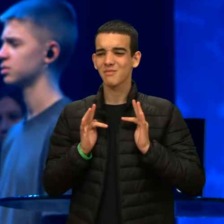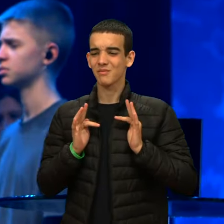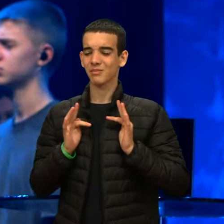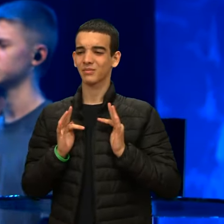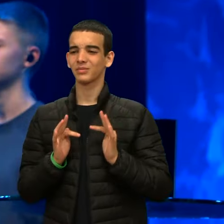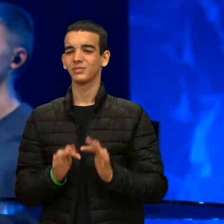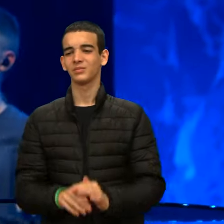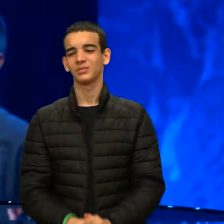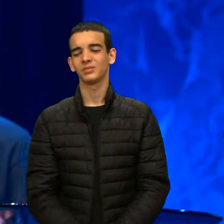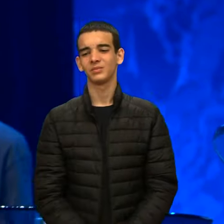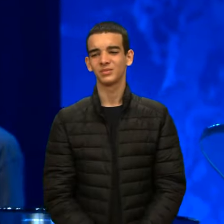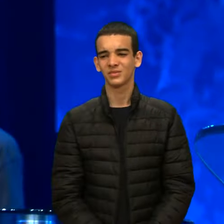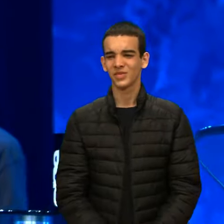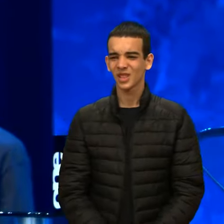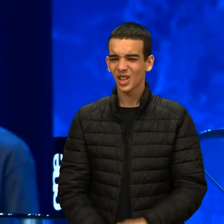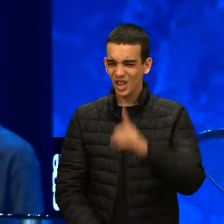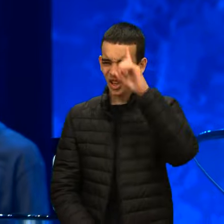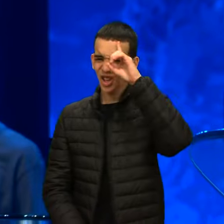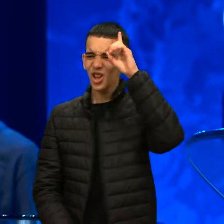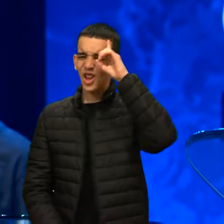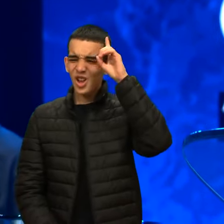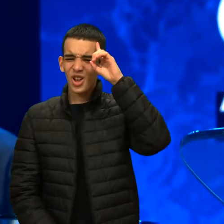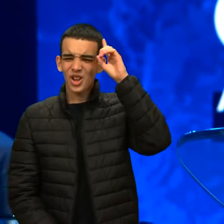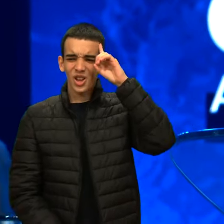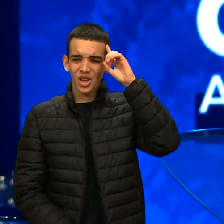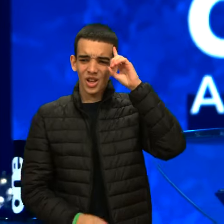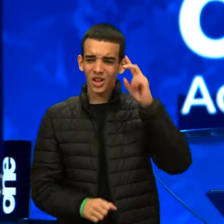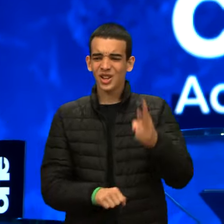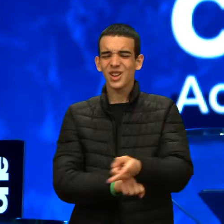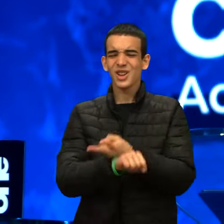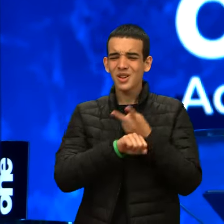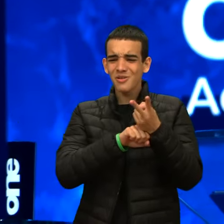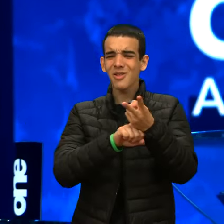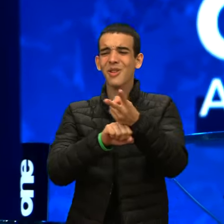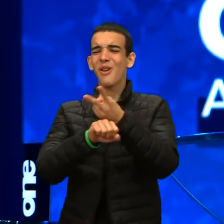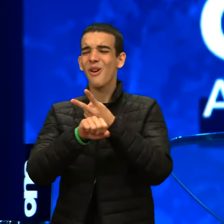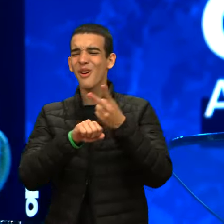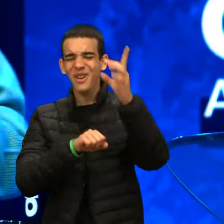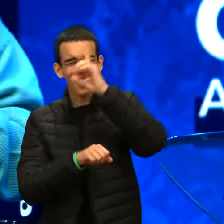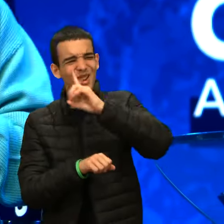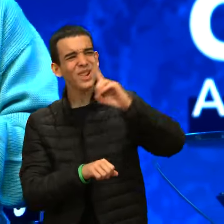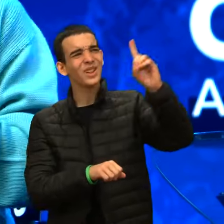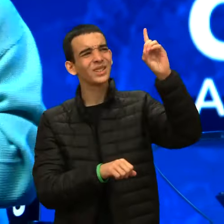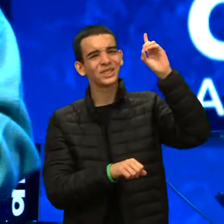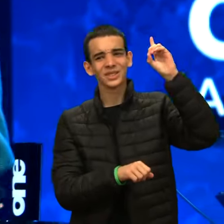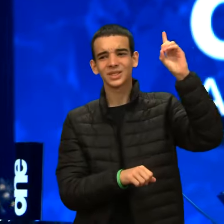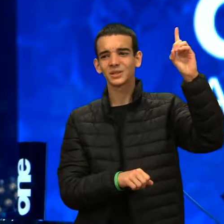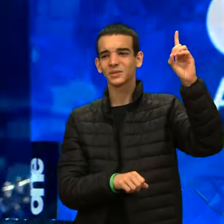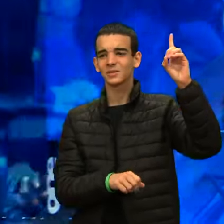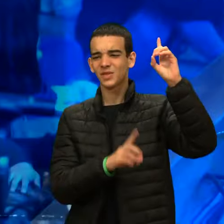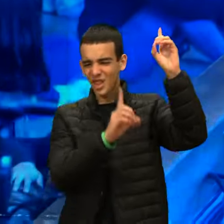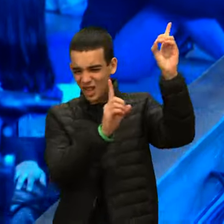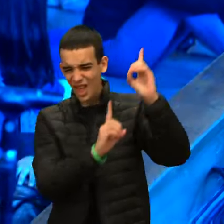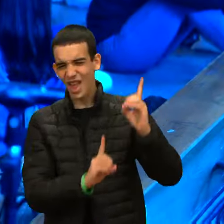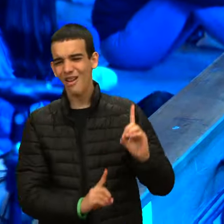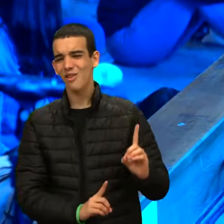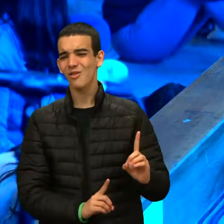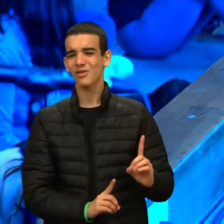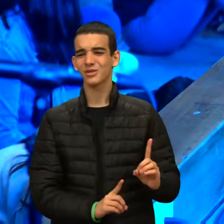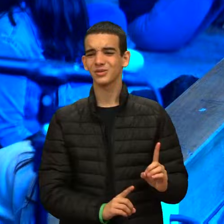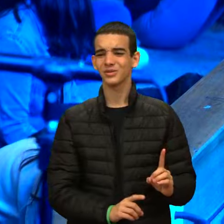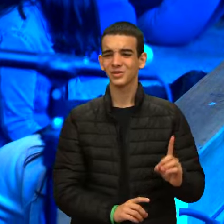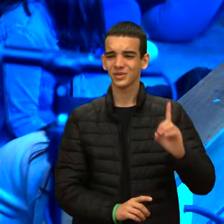Senhor todos os dias das nossas vidas. Porque o Senhor é digno. Deus, nós te amamos nesse lugar,